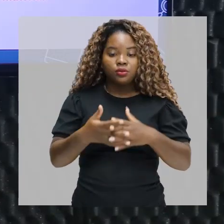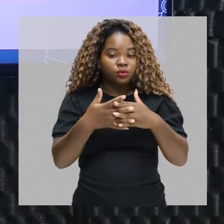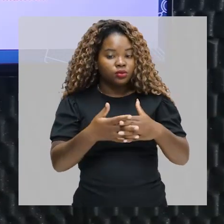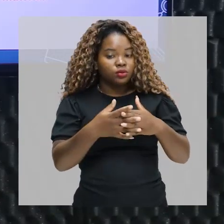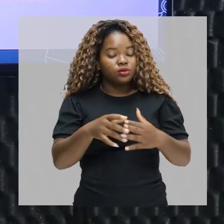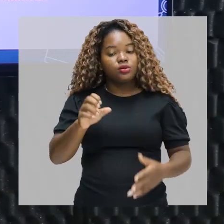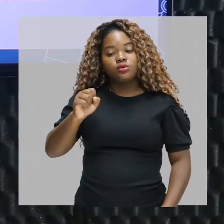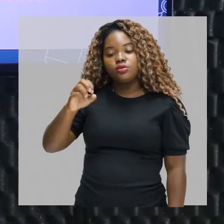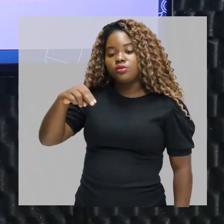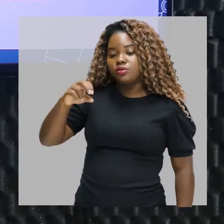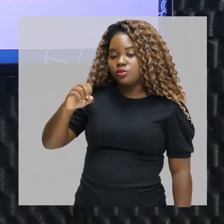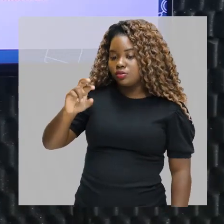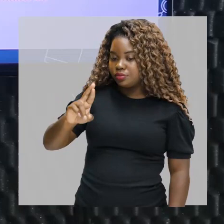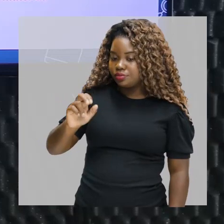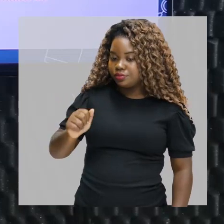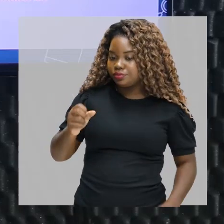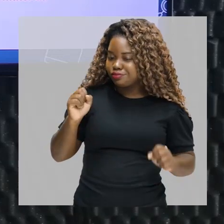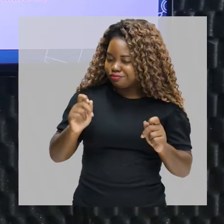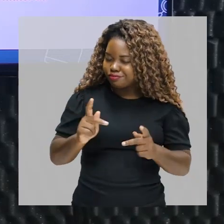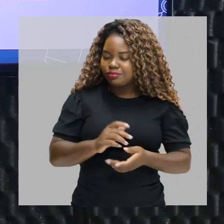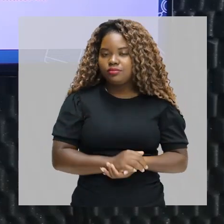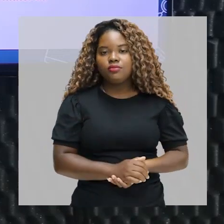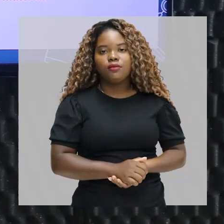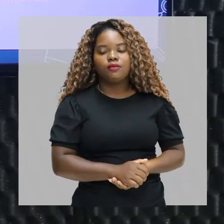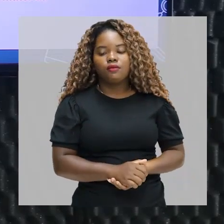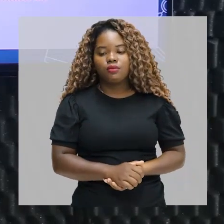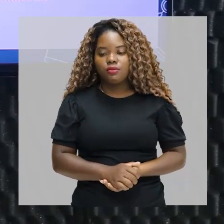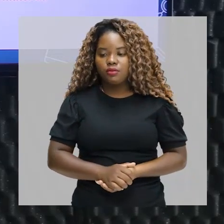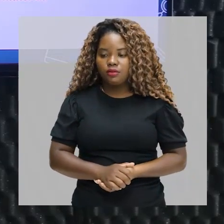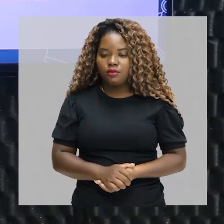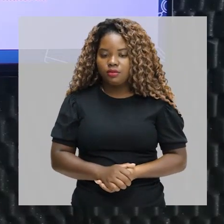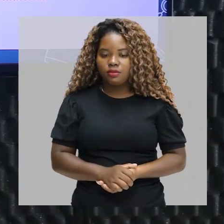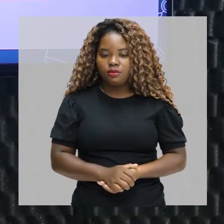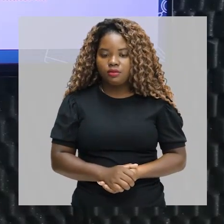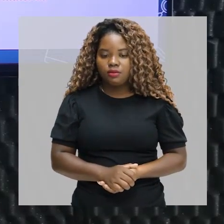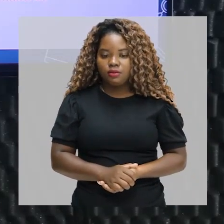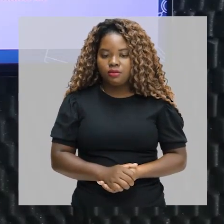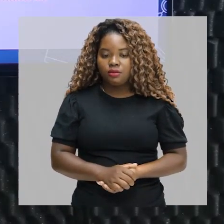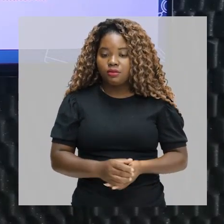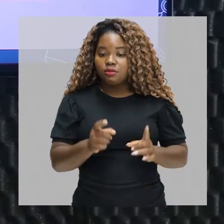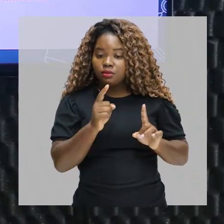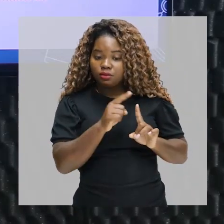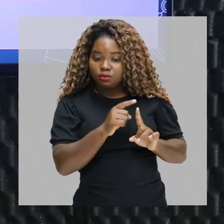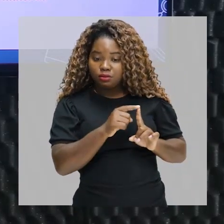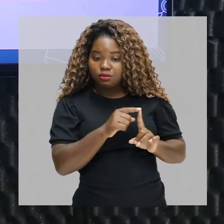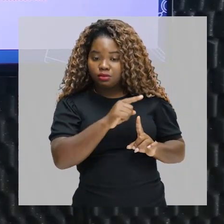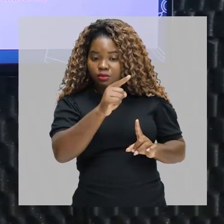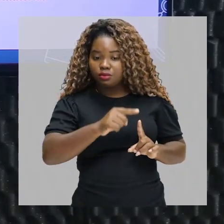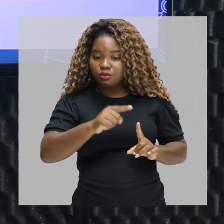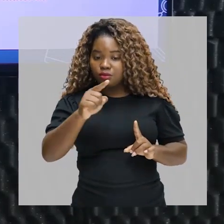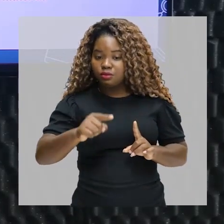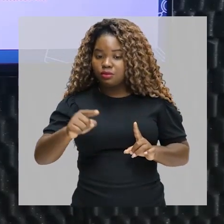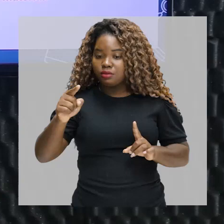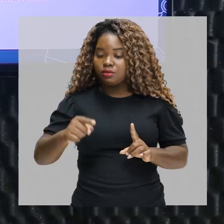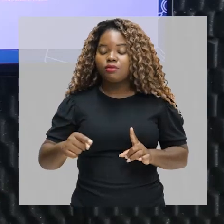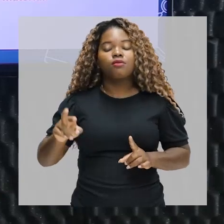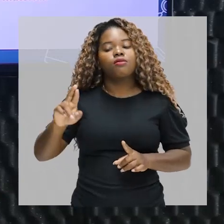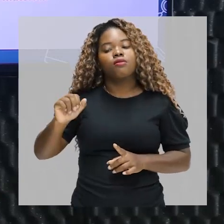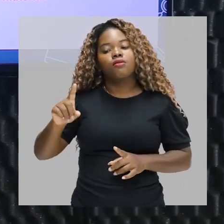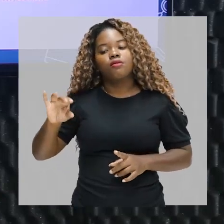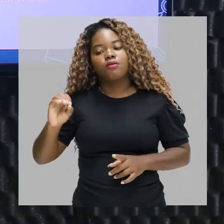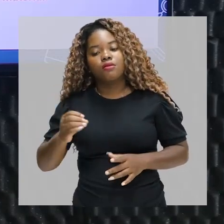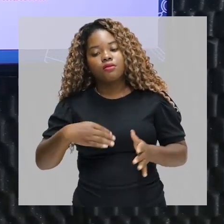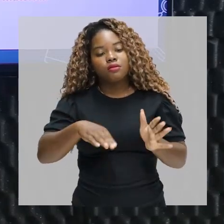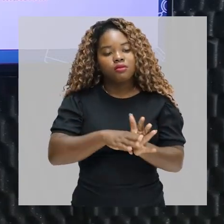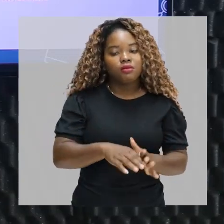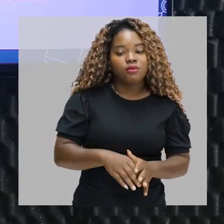sonora, certo? Não pode confundir com a onda sonora. Não é o tipo de onda que sai do aparelho de rádio e chega até os